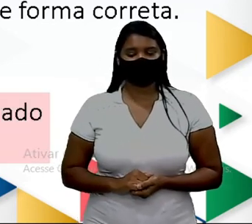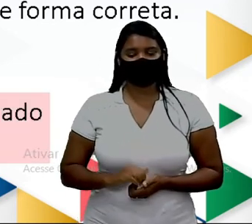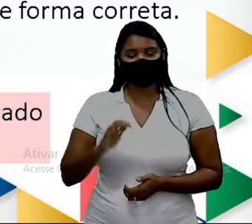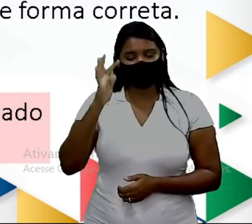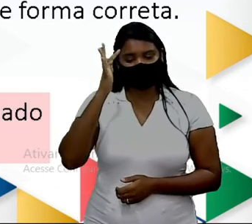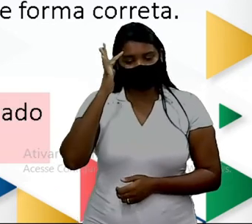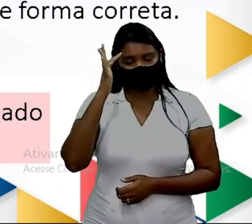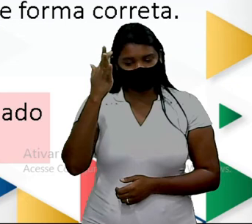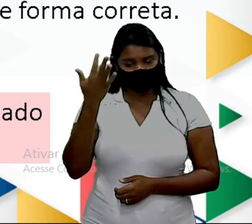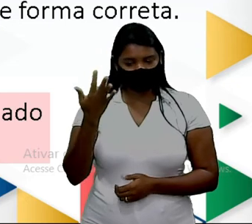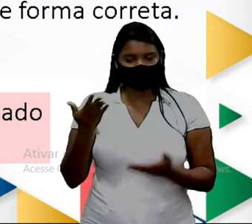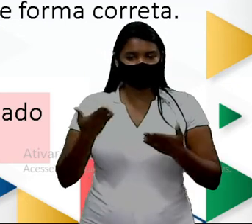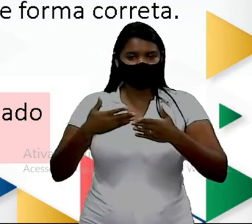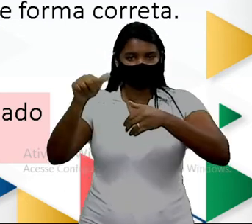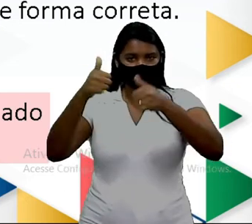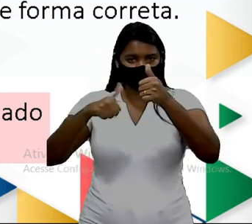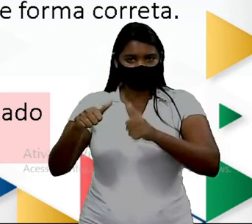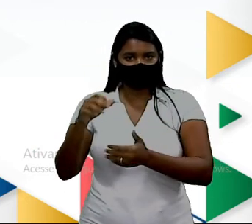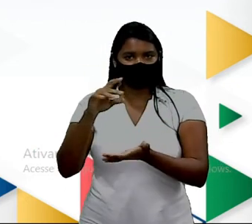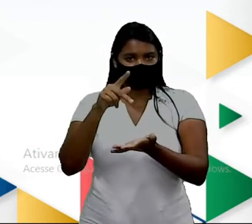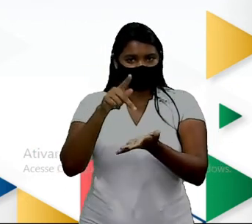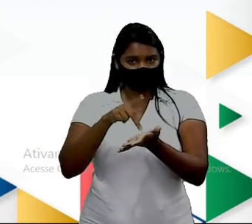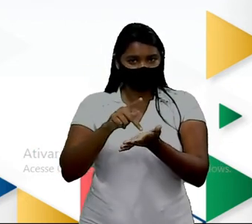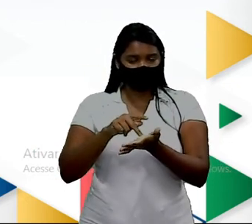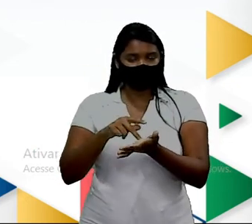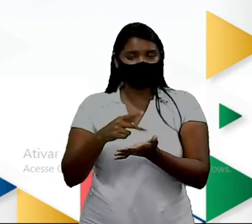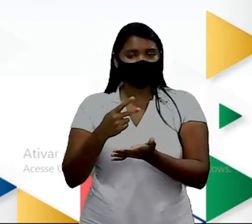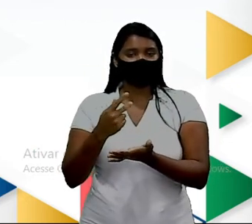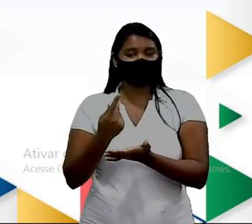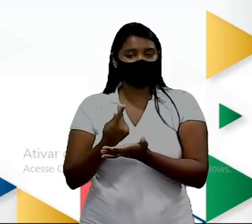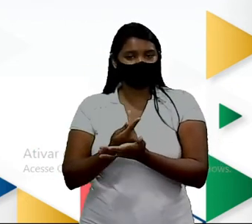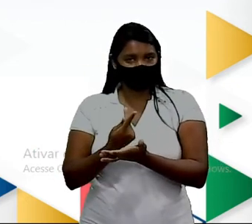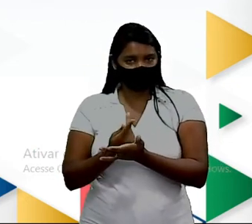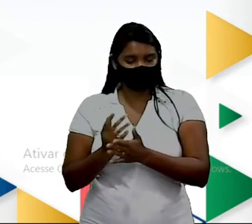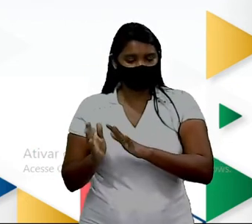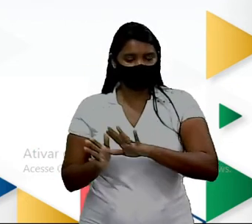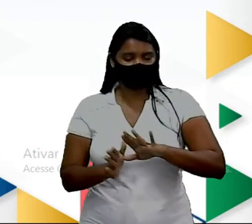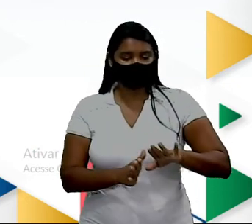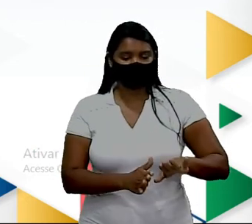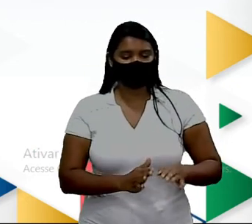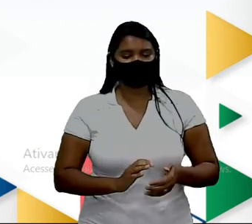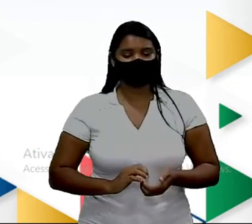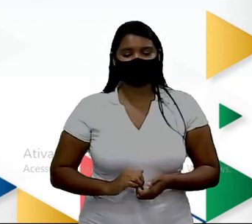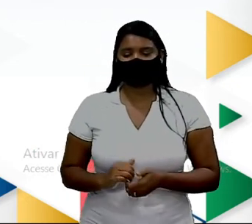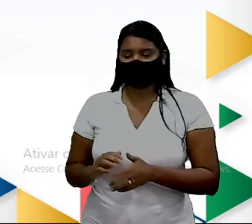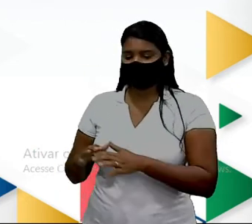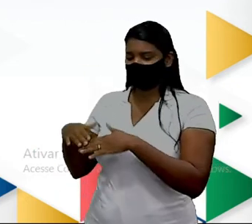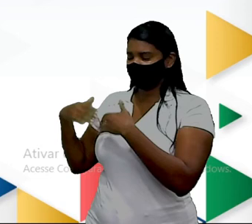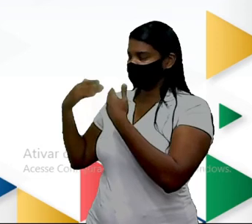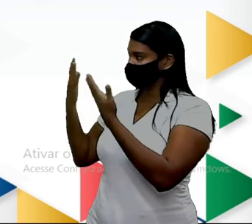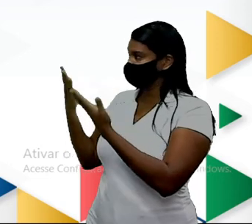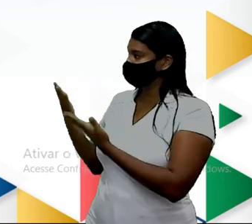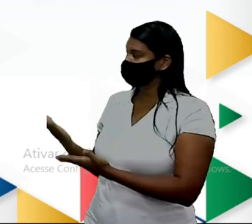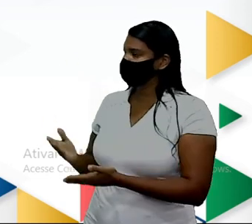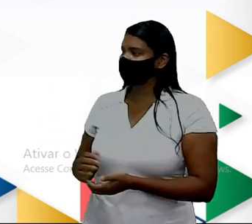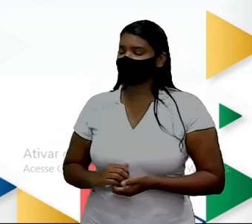resultado e a gente vai verificar se é verdadeiro ou não. Vamos substituir? Vem comigo. Vamos lá, pega esse cara aqui,